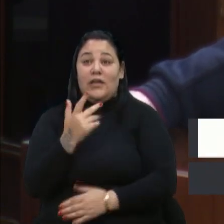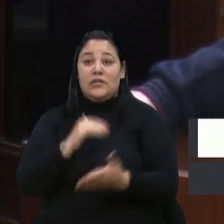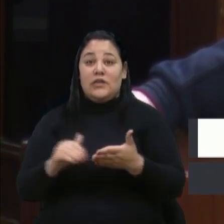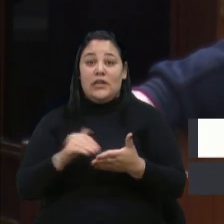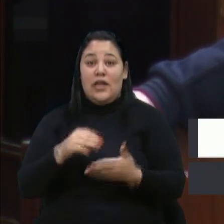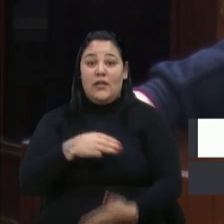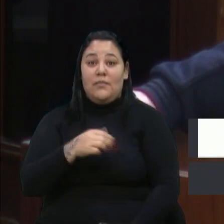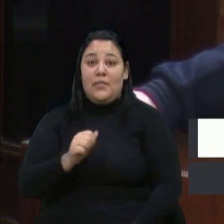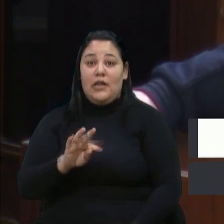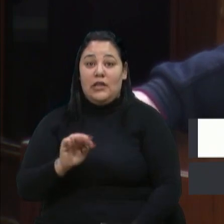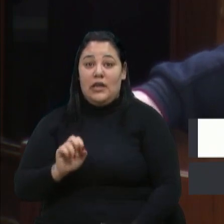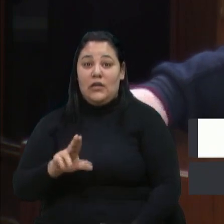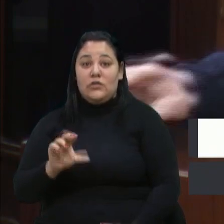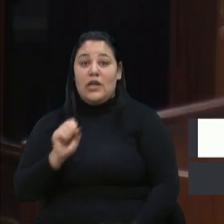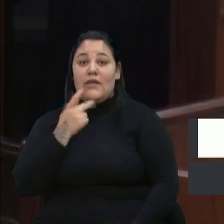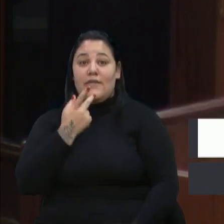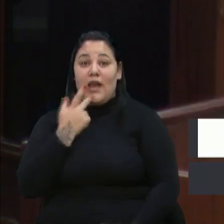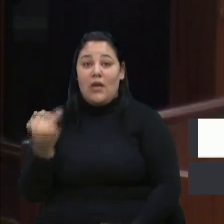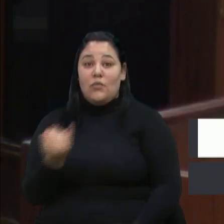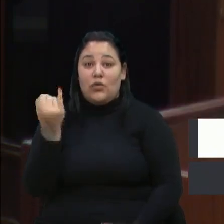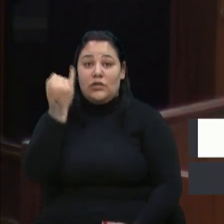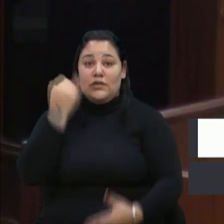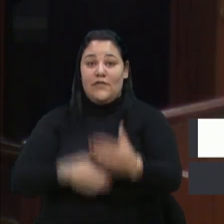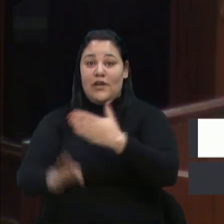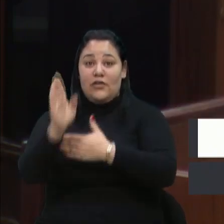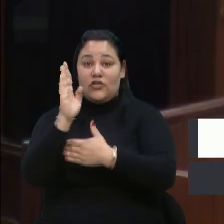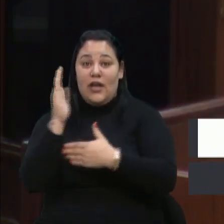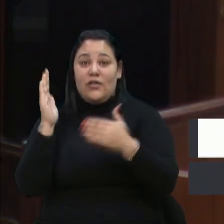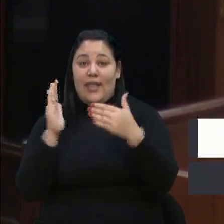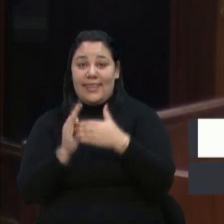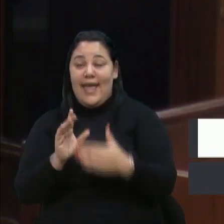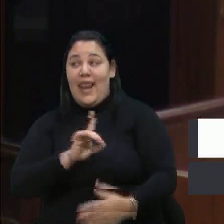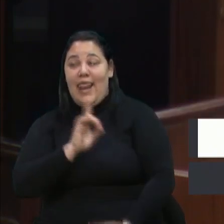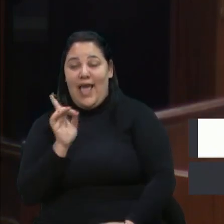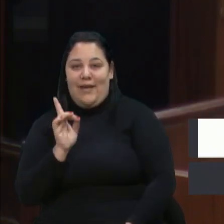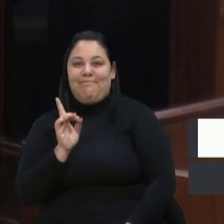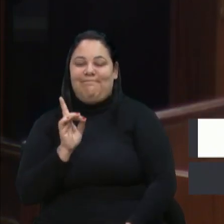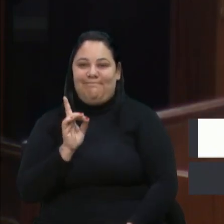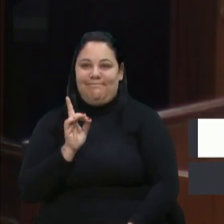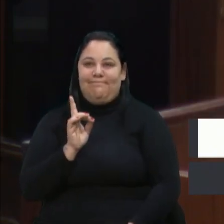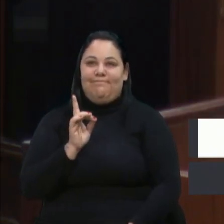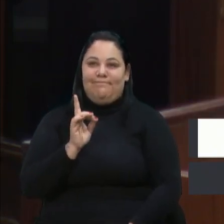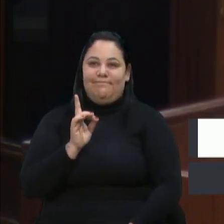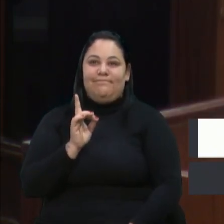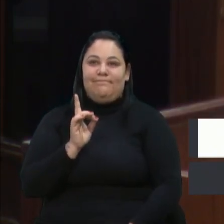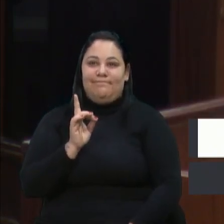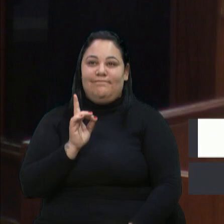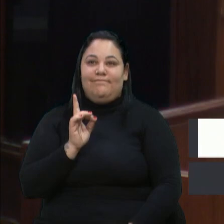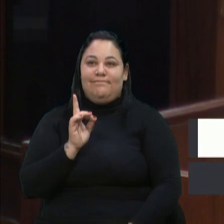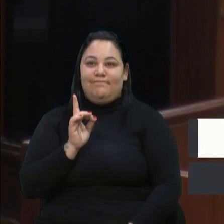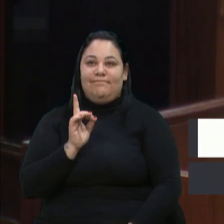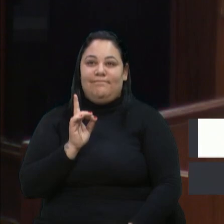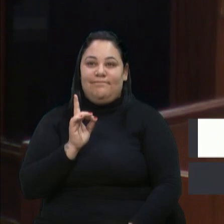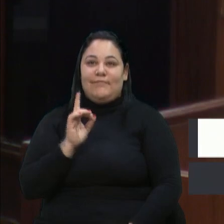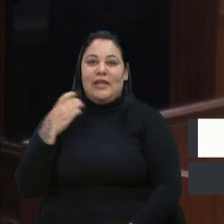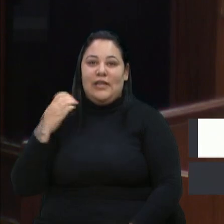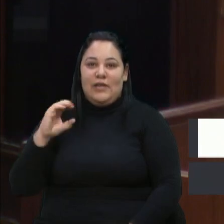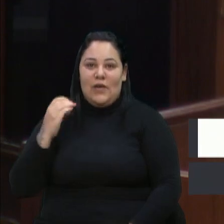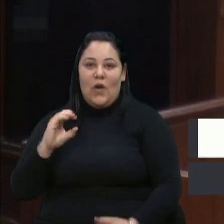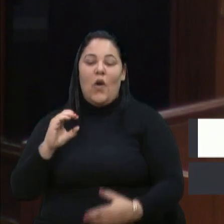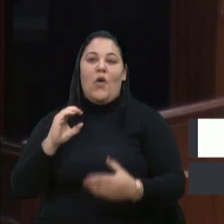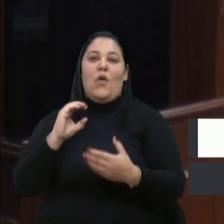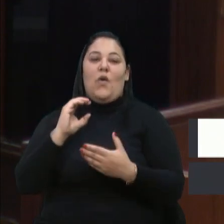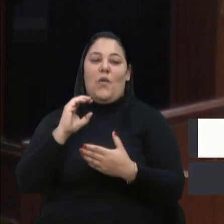ele ter ido lá e ele ter buscado os elementos essenciais, principais, para a colocação desse novo